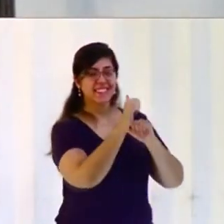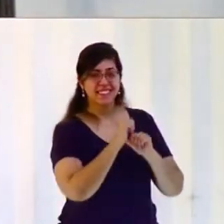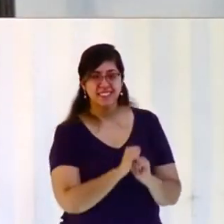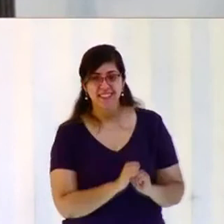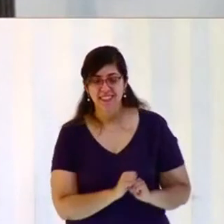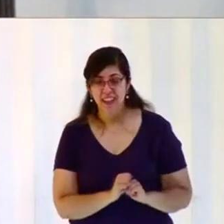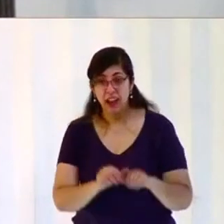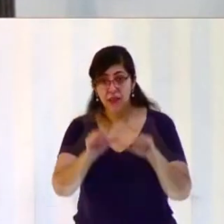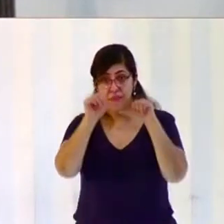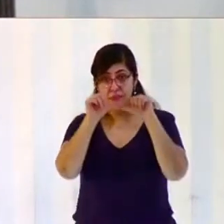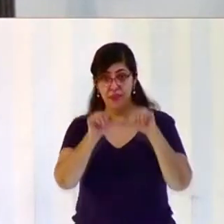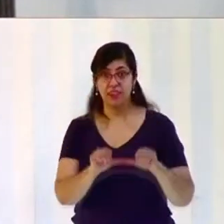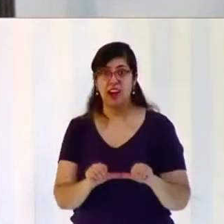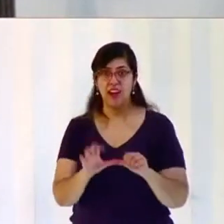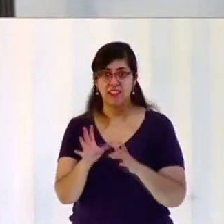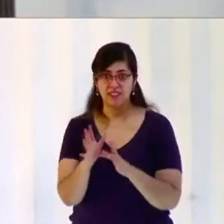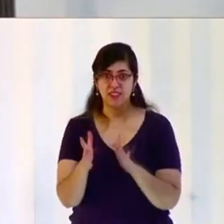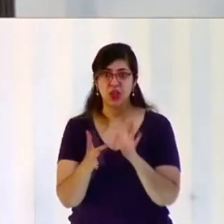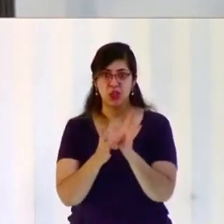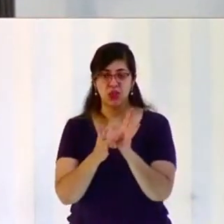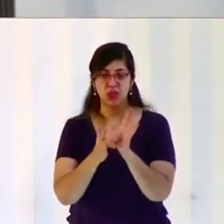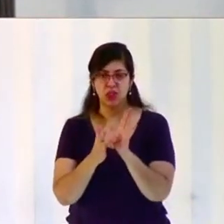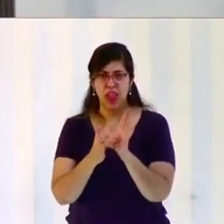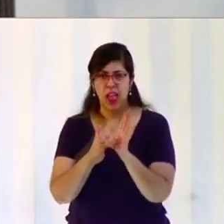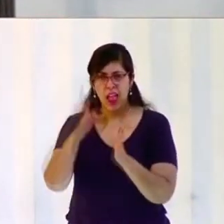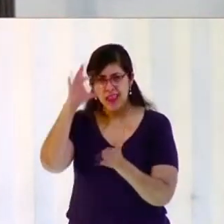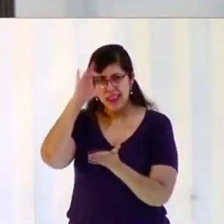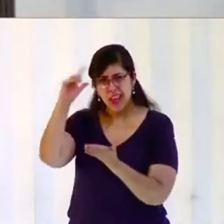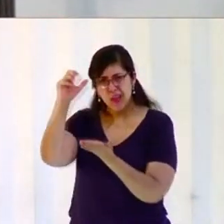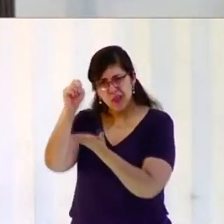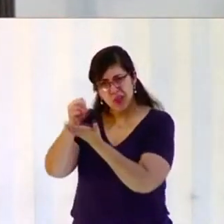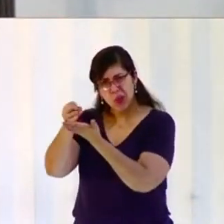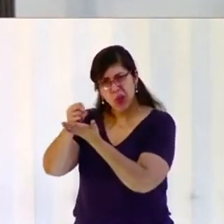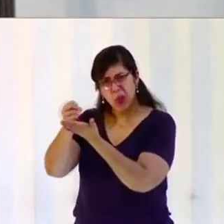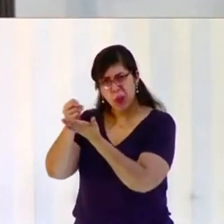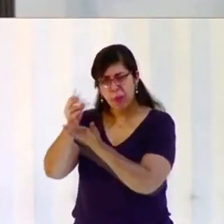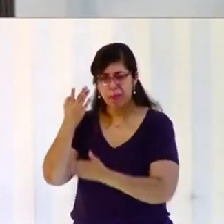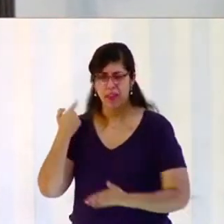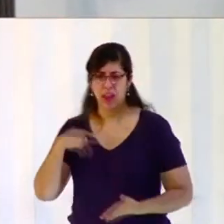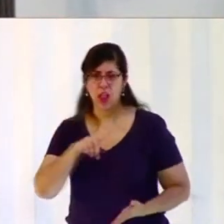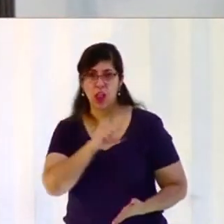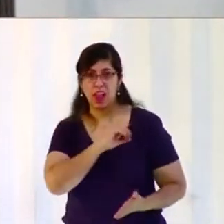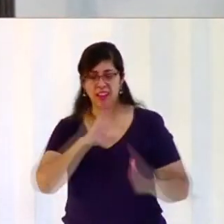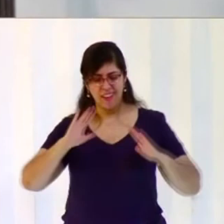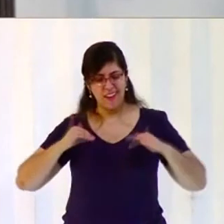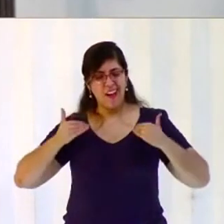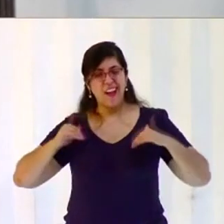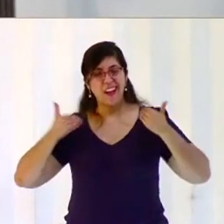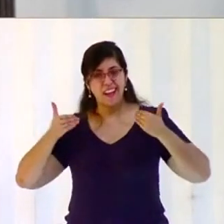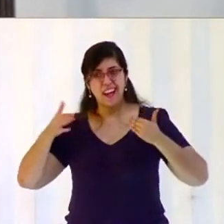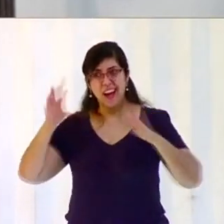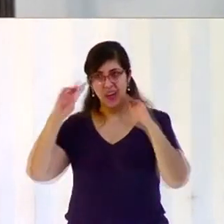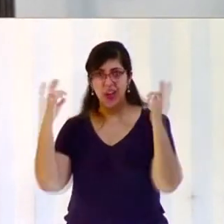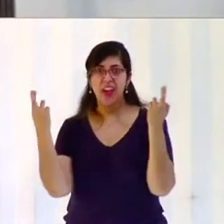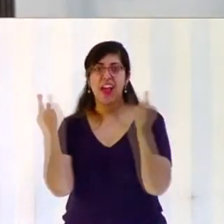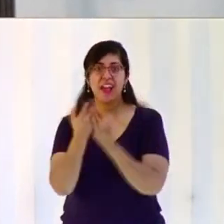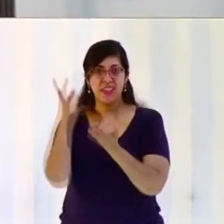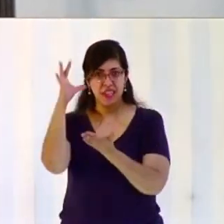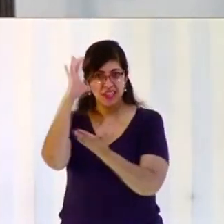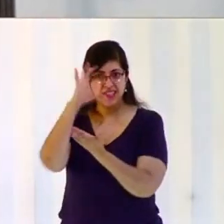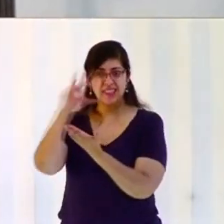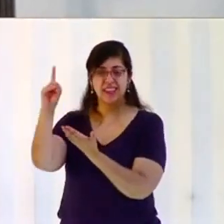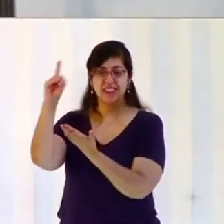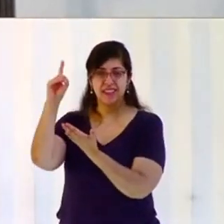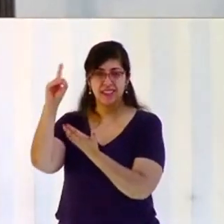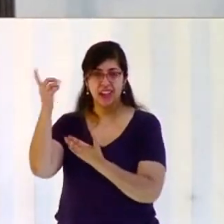Estar no Senhor, sob a sua direção, e nos alegrar na direção, no reinado dele. Nos alegrar